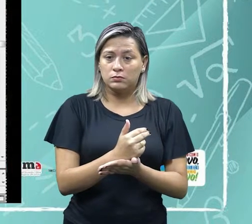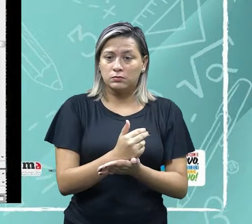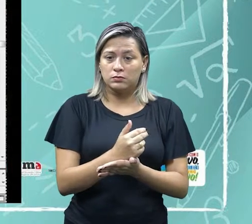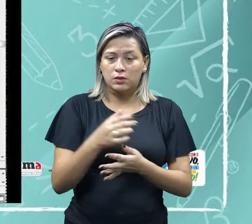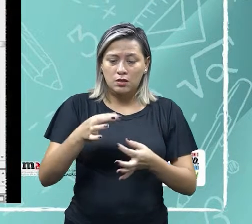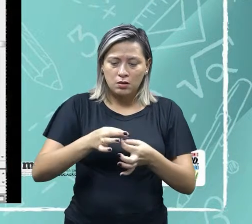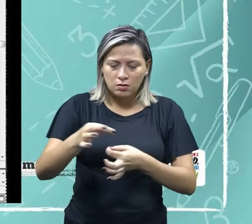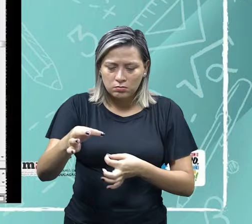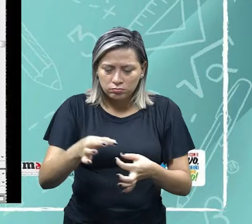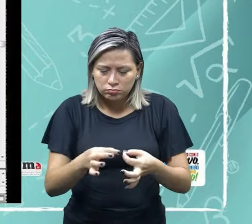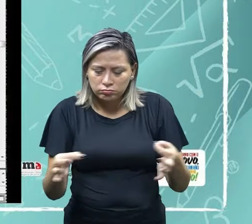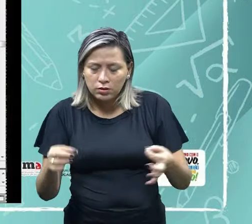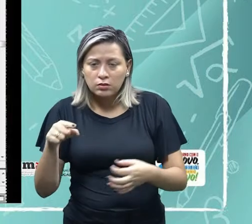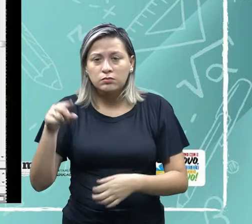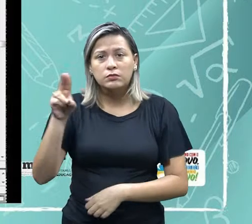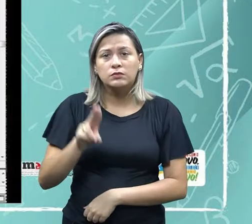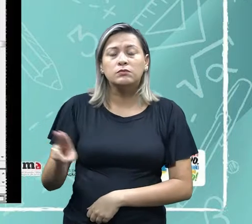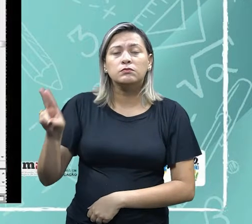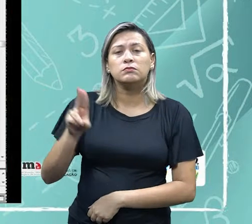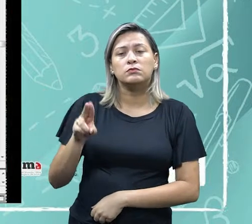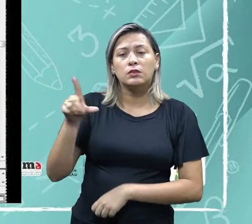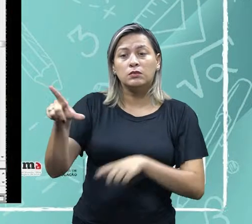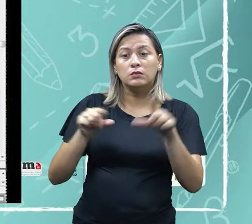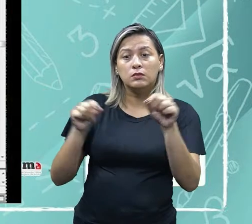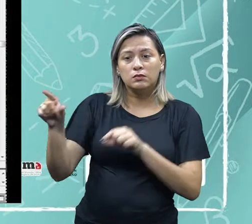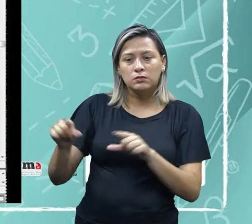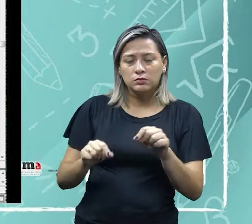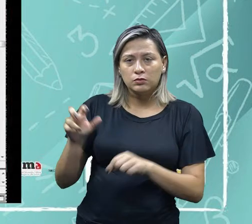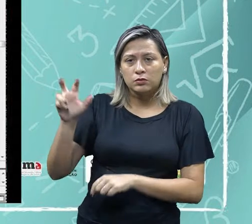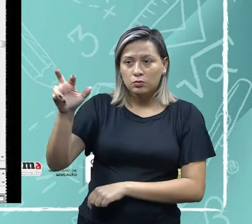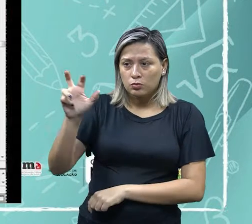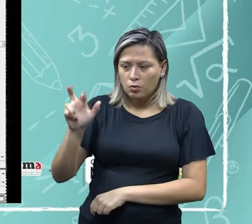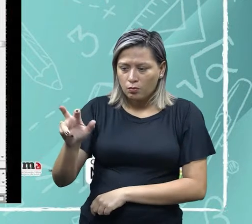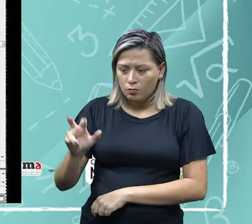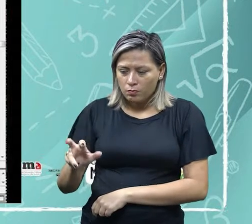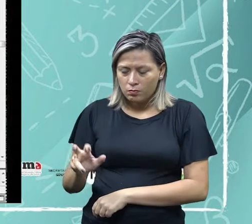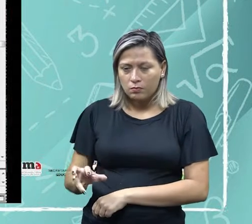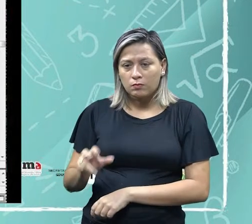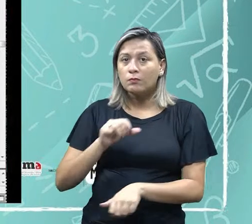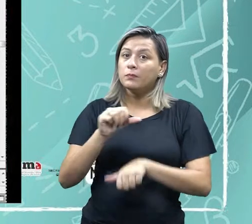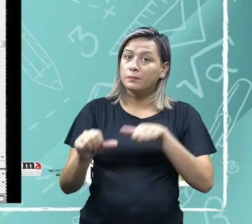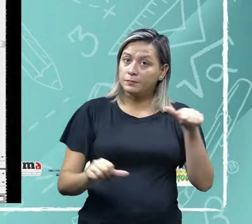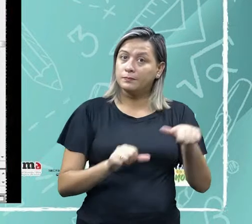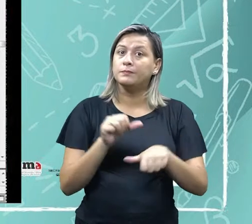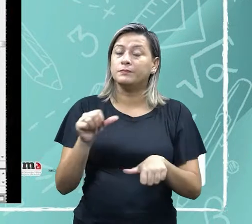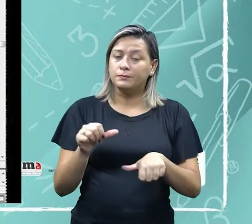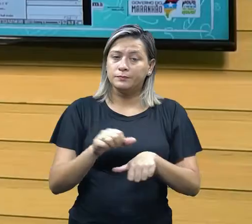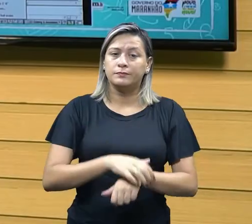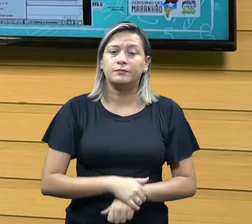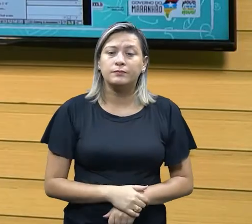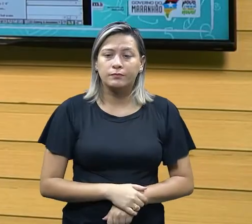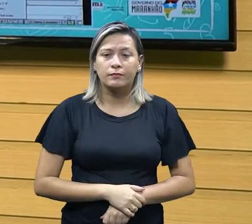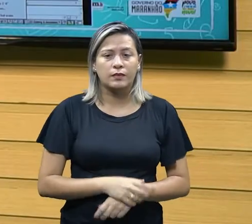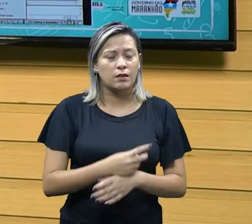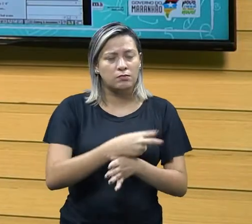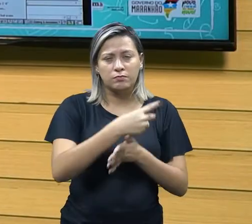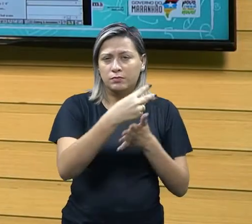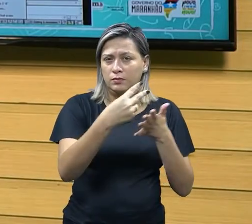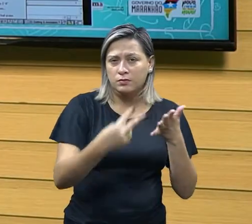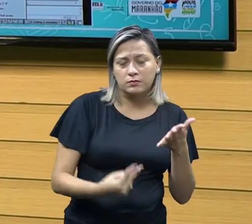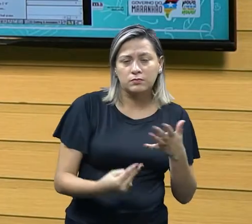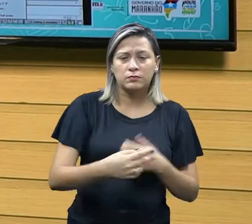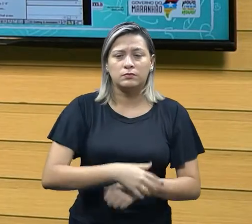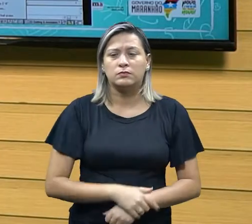as escalas que você poderá utilizar. Ó. Selecionando aqui com o mouse, você pode mudar